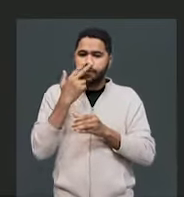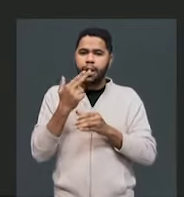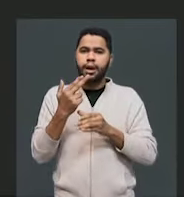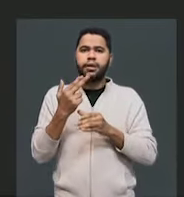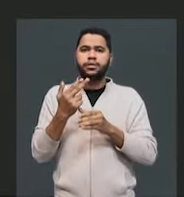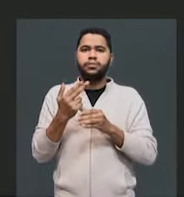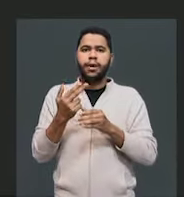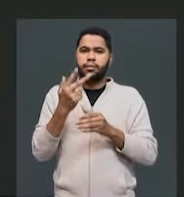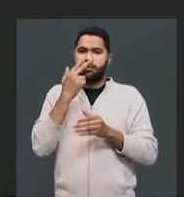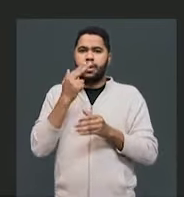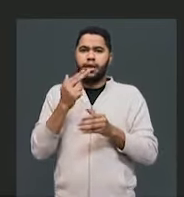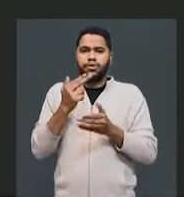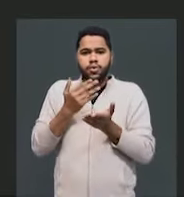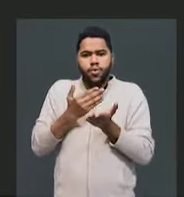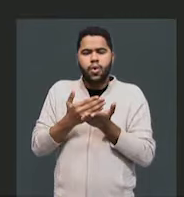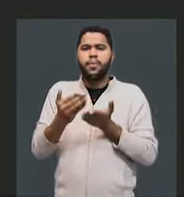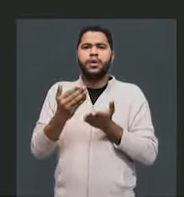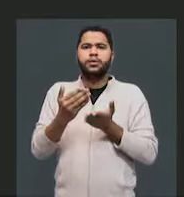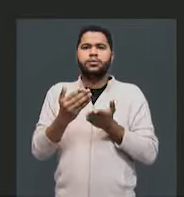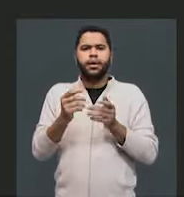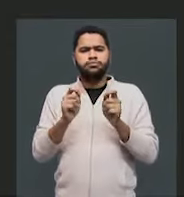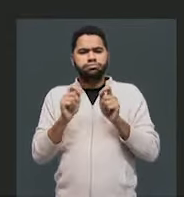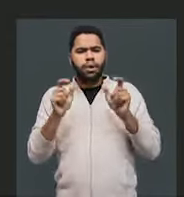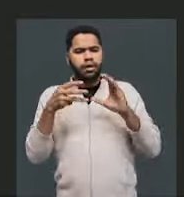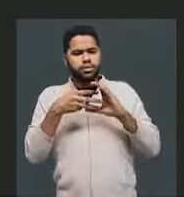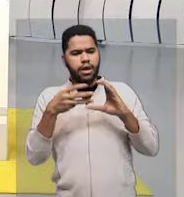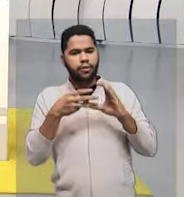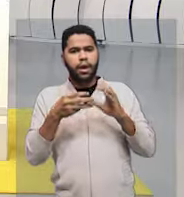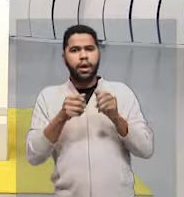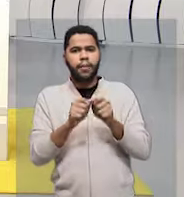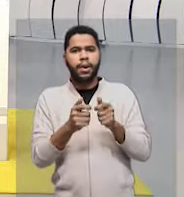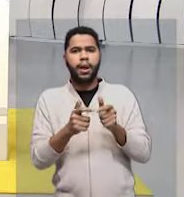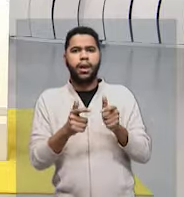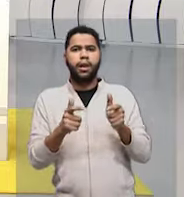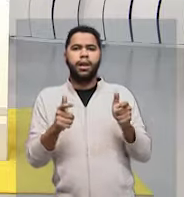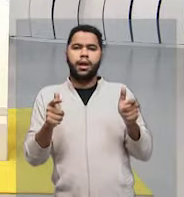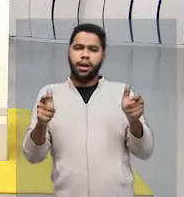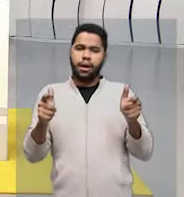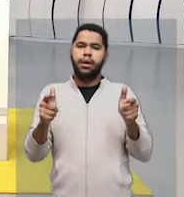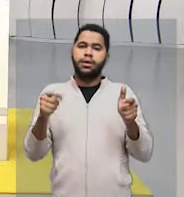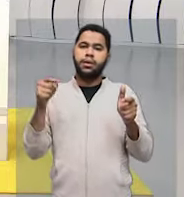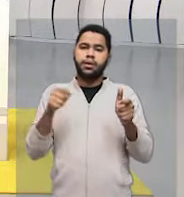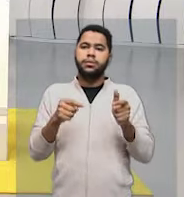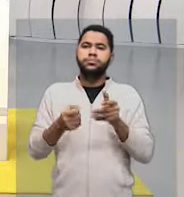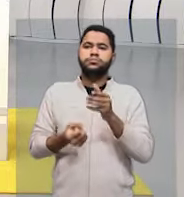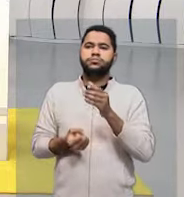ativar, né, a cor da célula. Então, eu formo aqui a